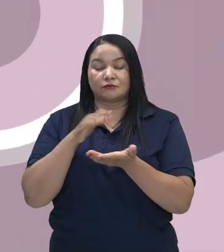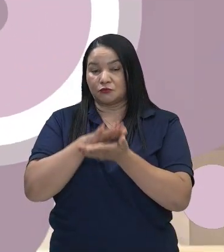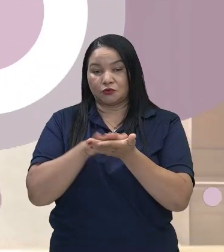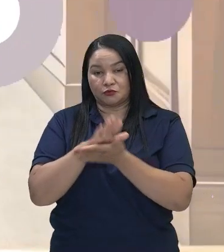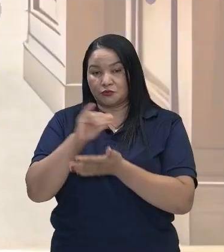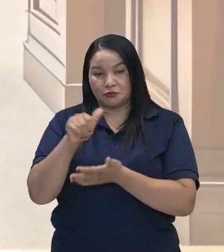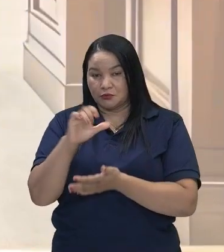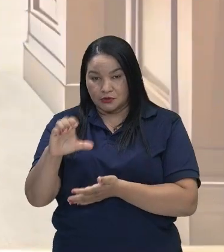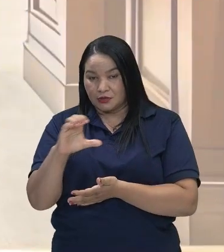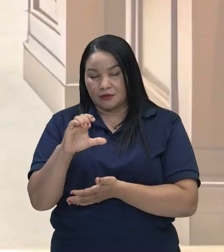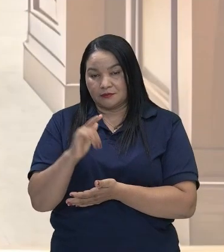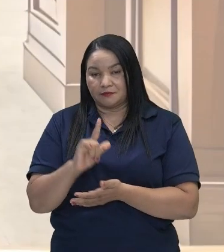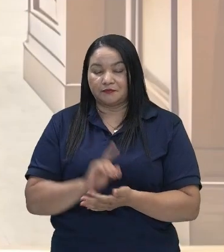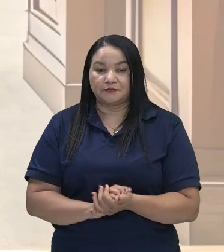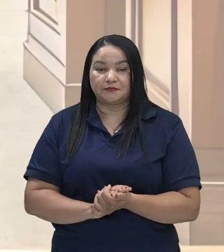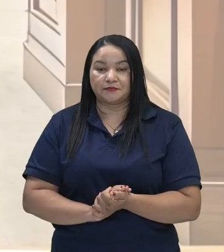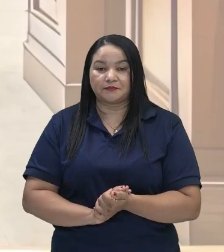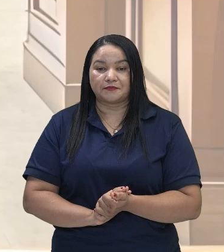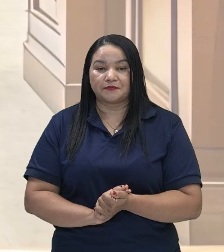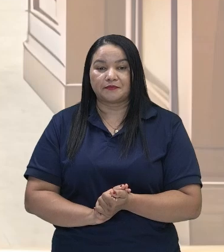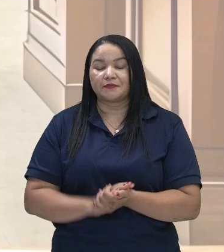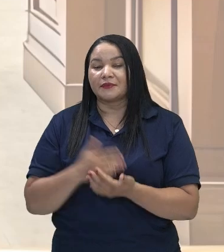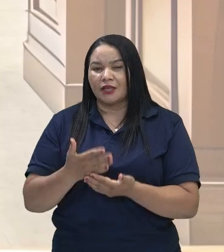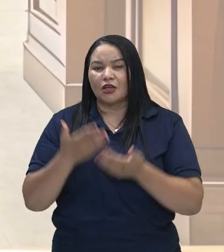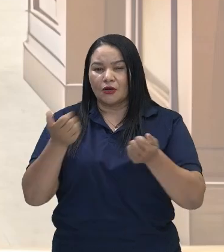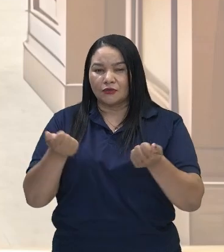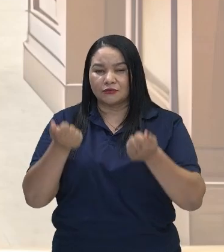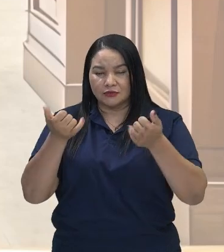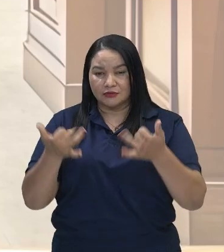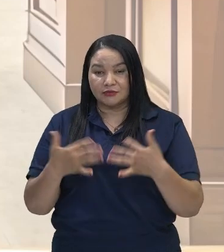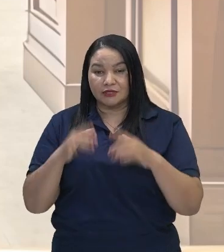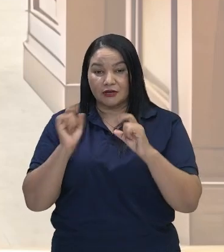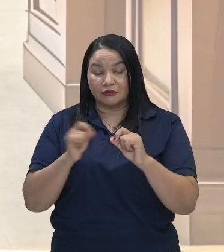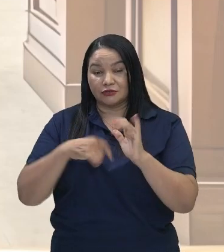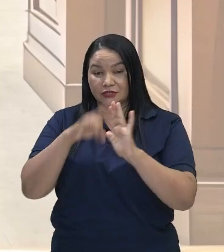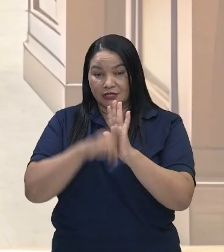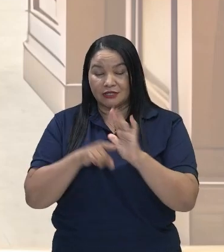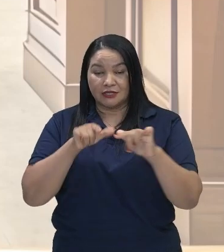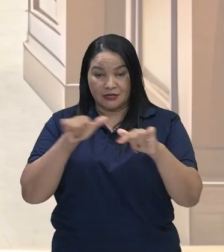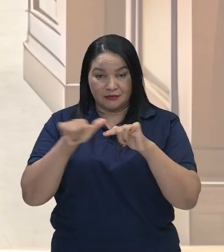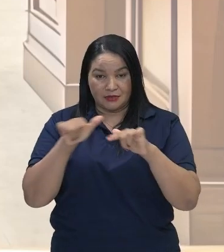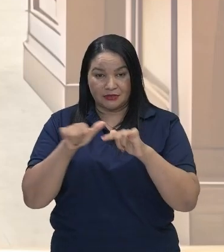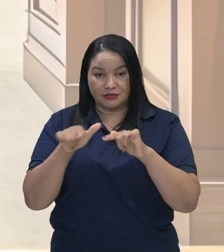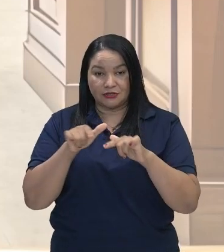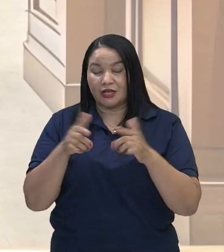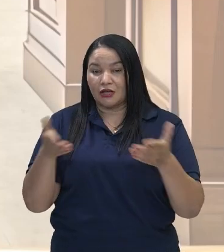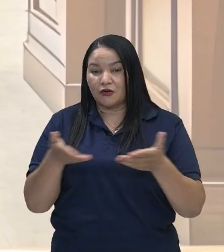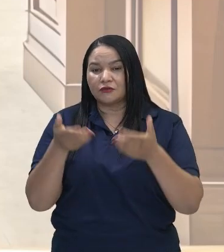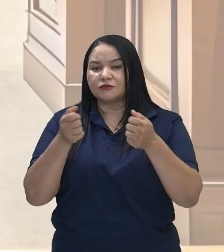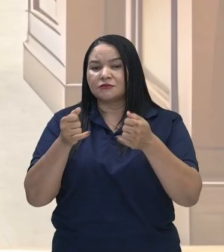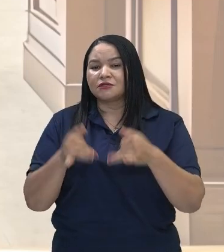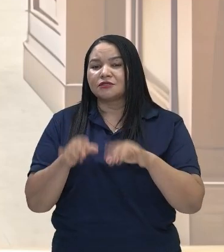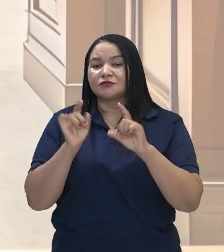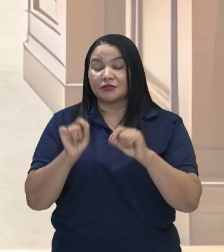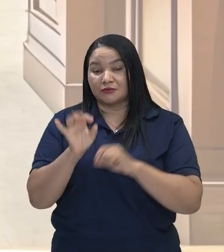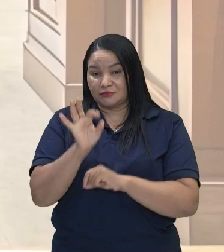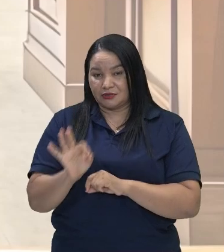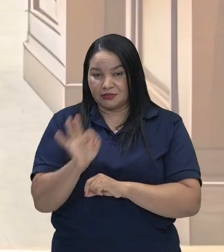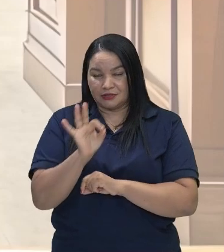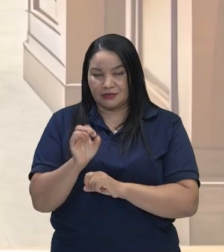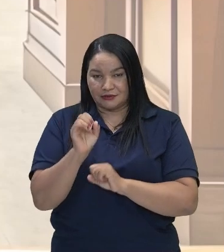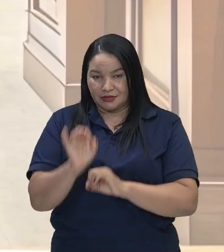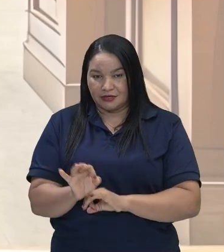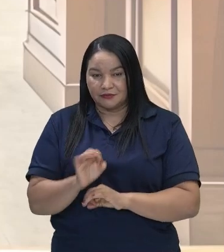Muito bem, alunos. Nós estamos tratando a nossa aula sobre os direitos trabalhistas e um pouco de matemática e porcentagem,